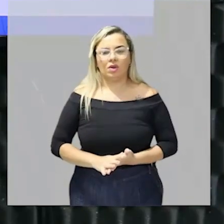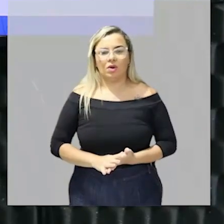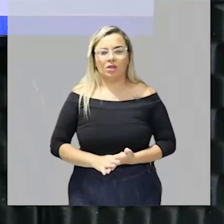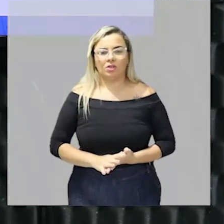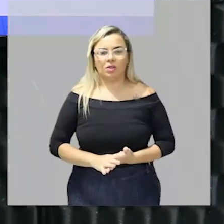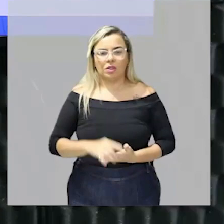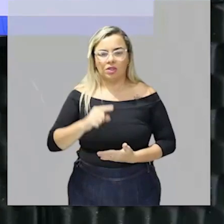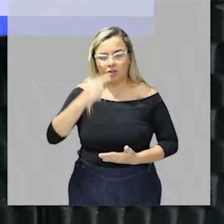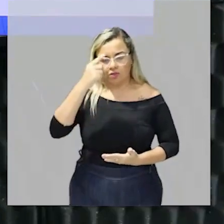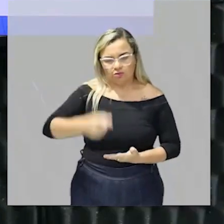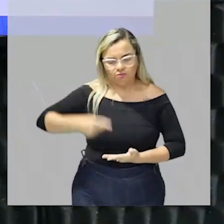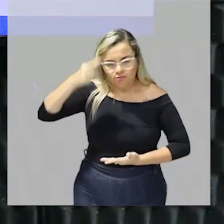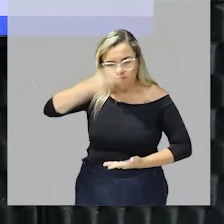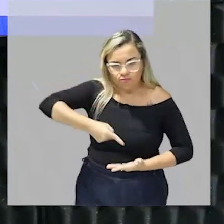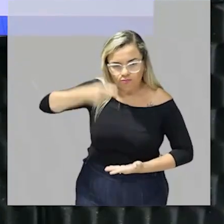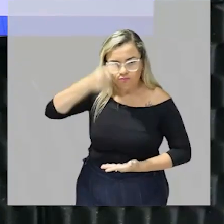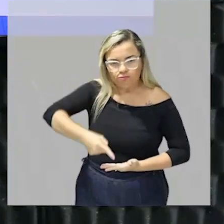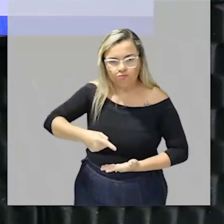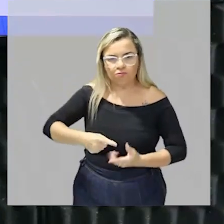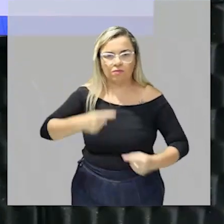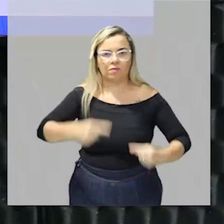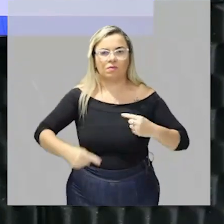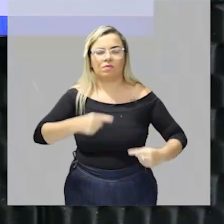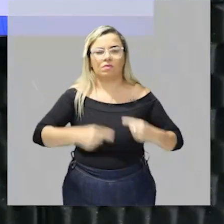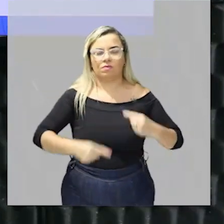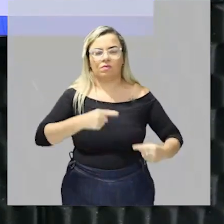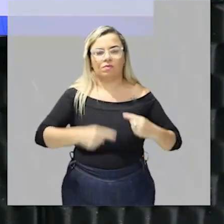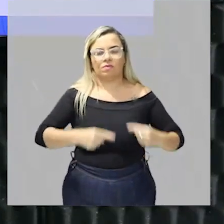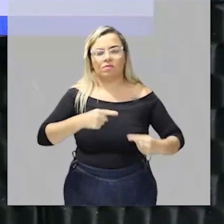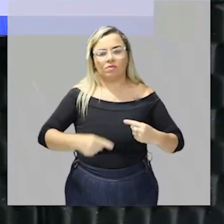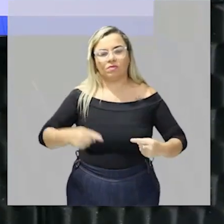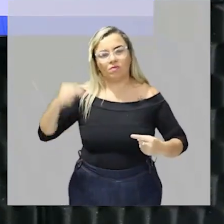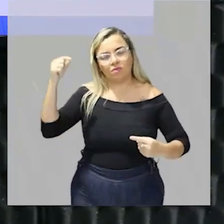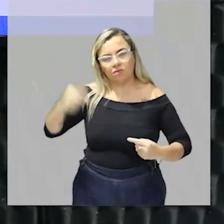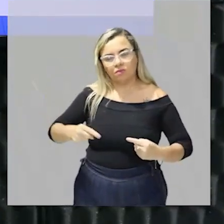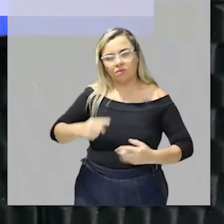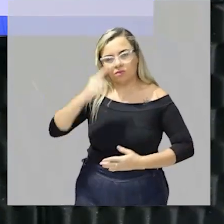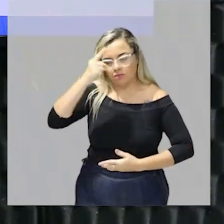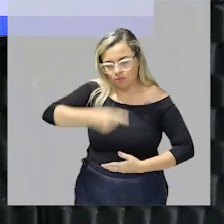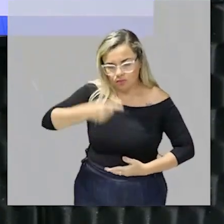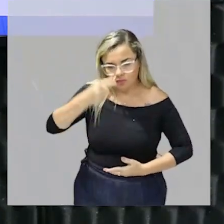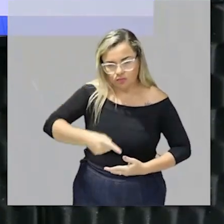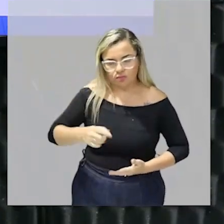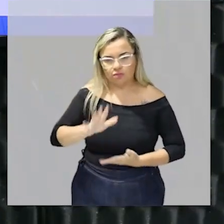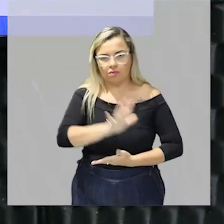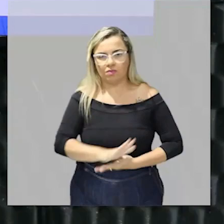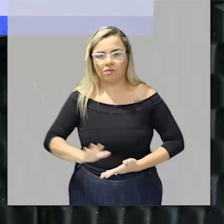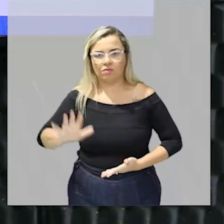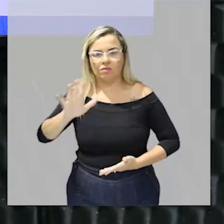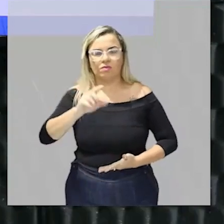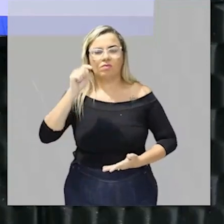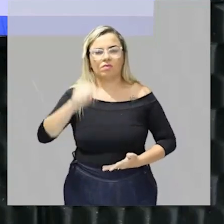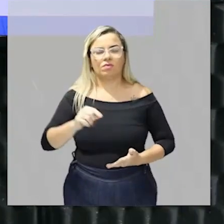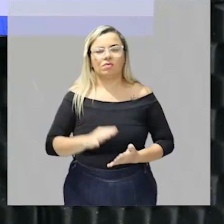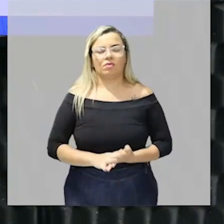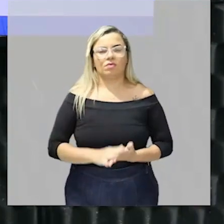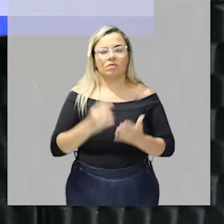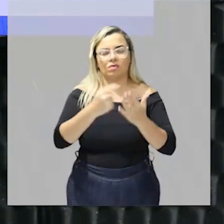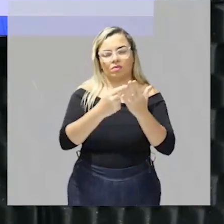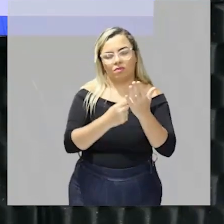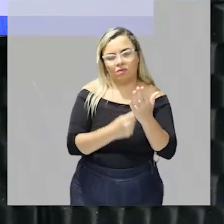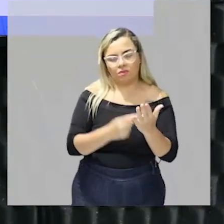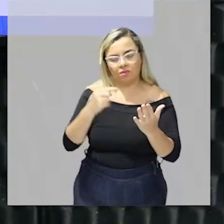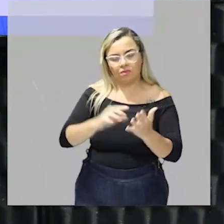biopolítico, porque esse projeto é um projeto biopolítico, é um projeto do nacionalsocialismo, é um projeto